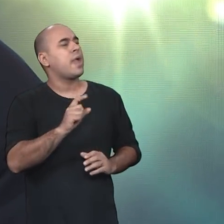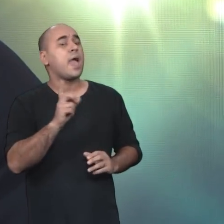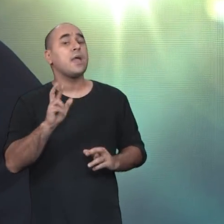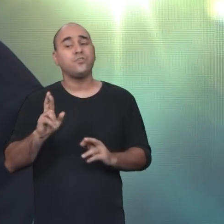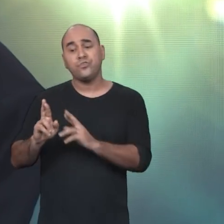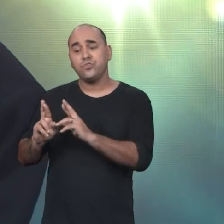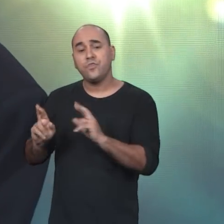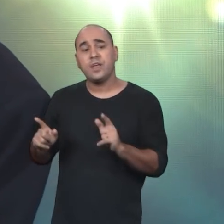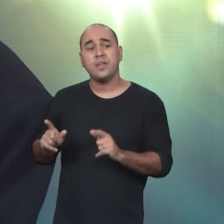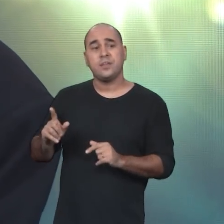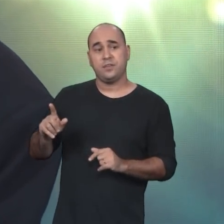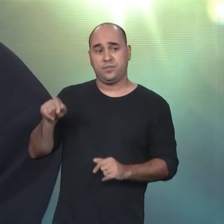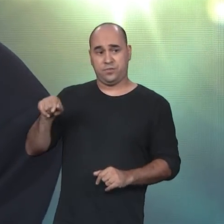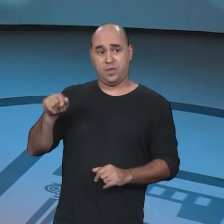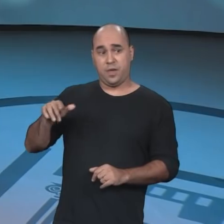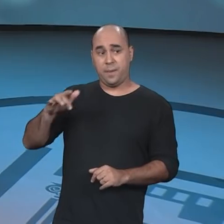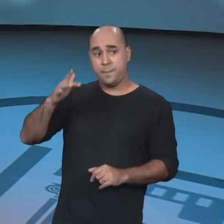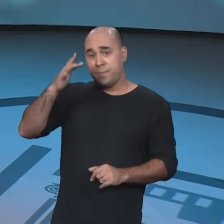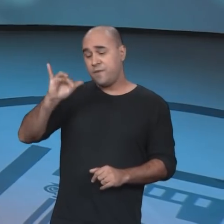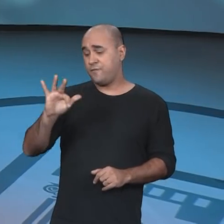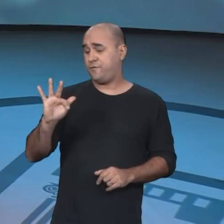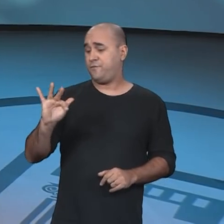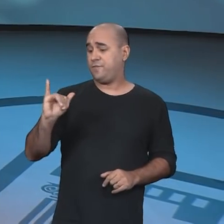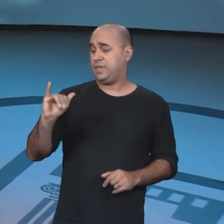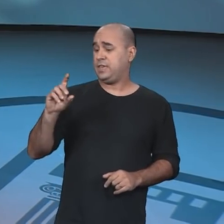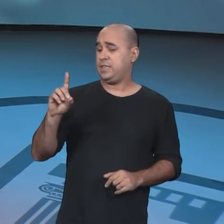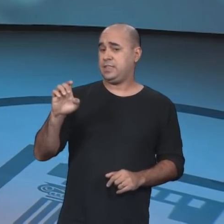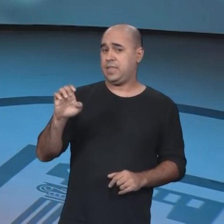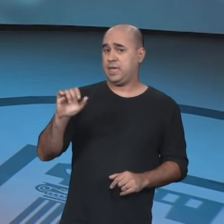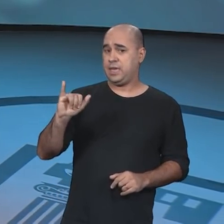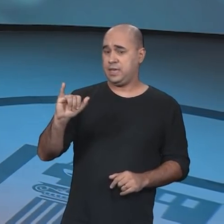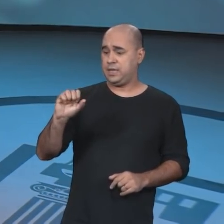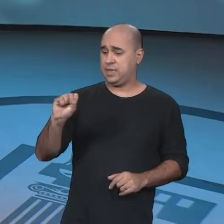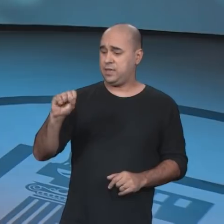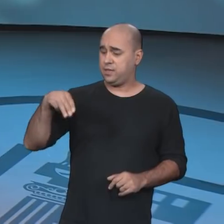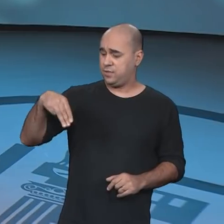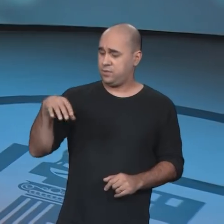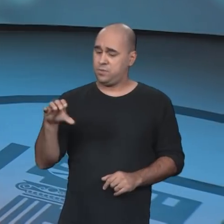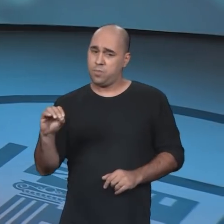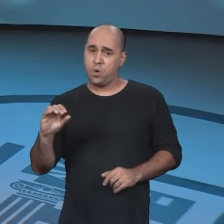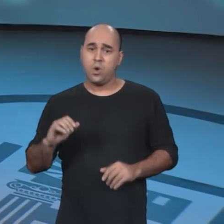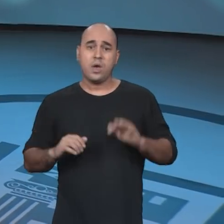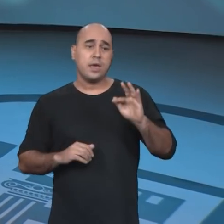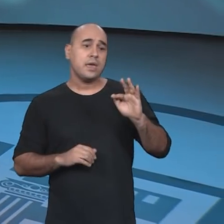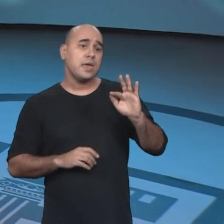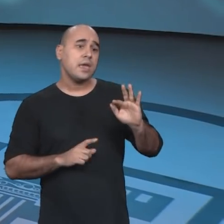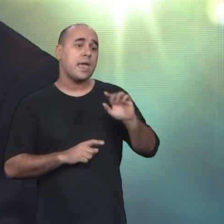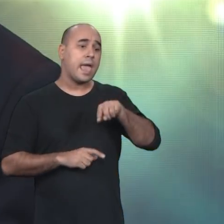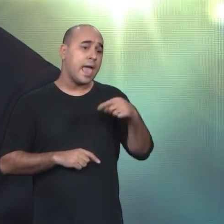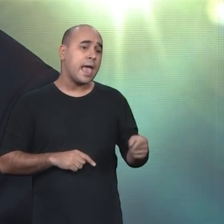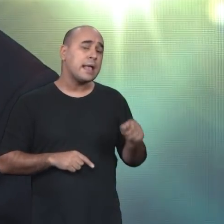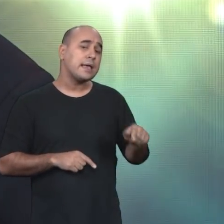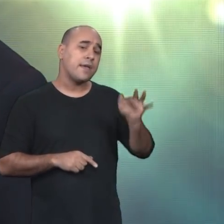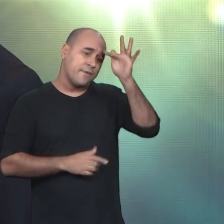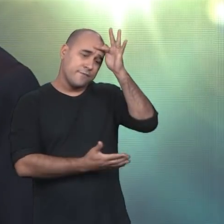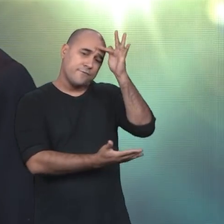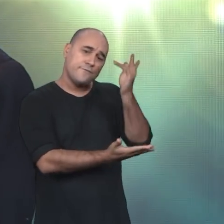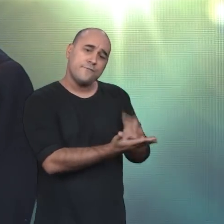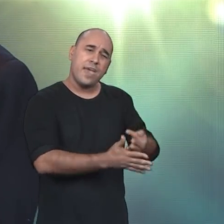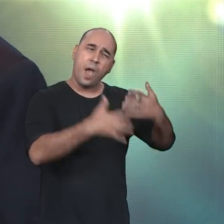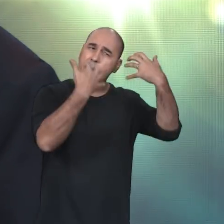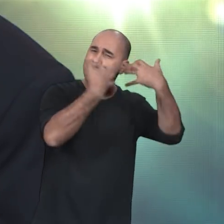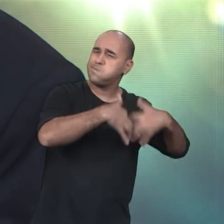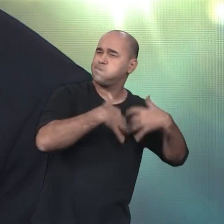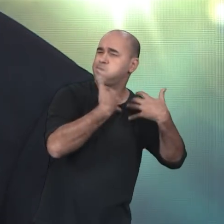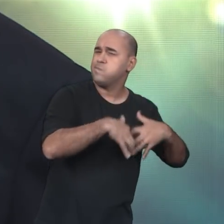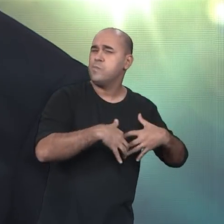de fideísmo e fé racional. São duas palavras que fé muita gente está acostumado, mas fideísmo, de repente, as pessoas não conhecem